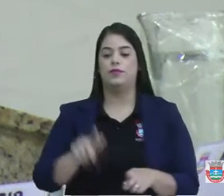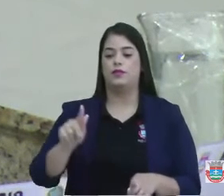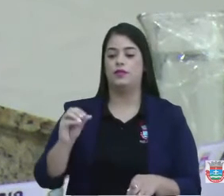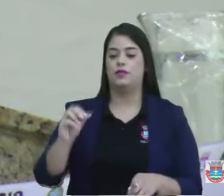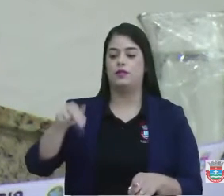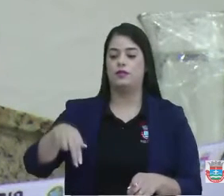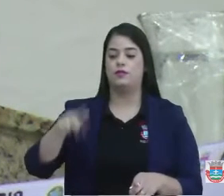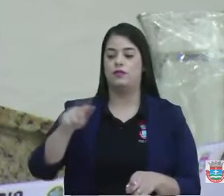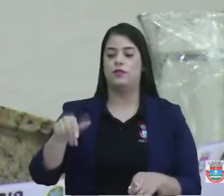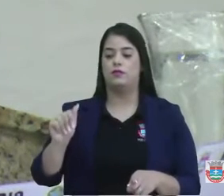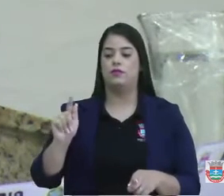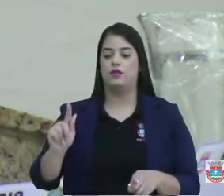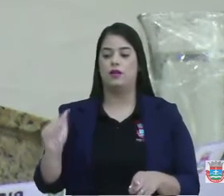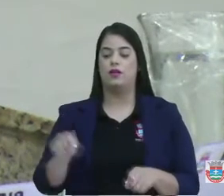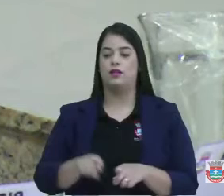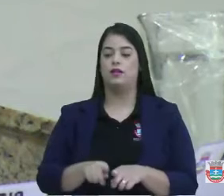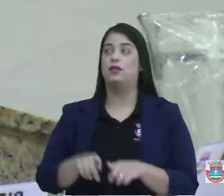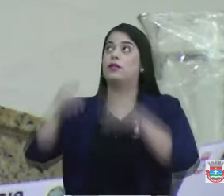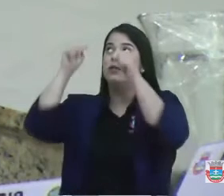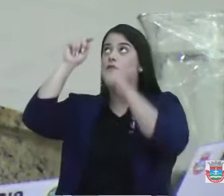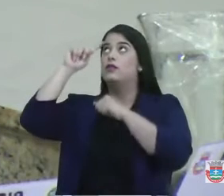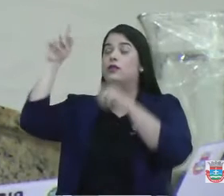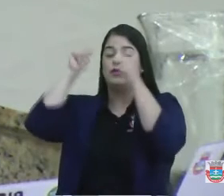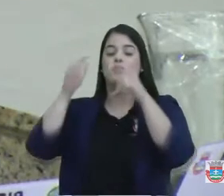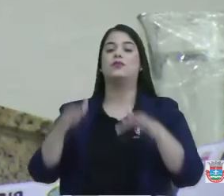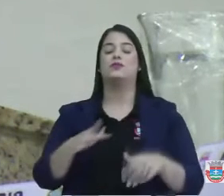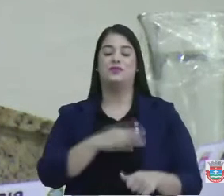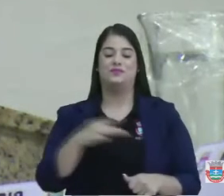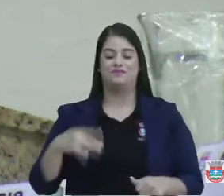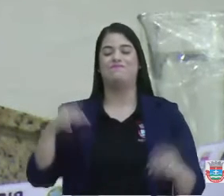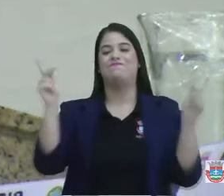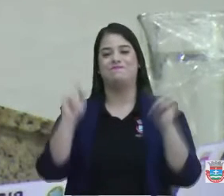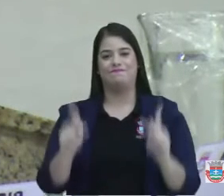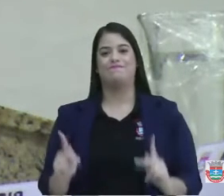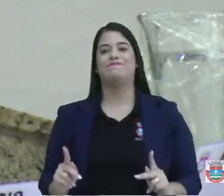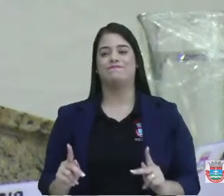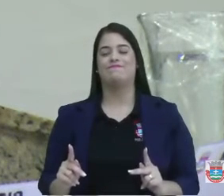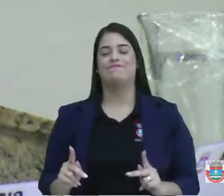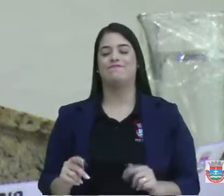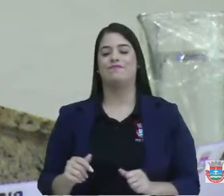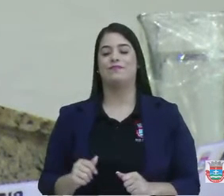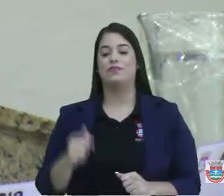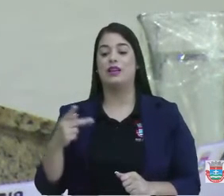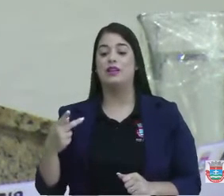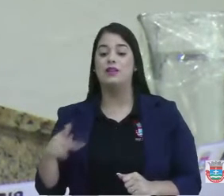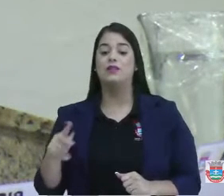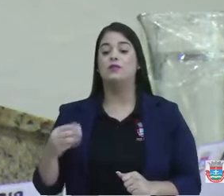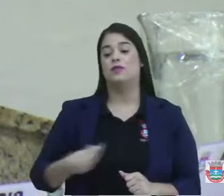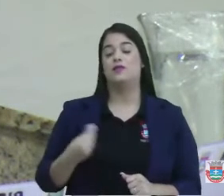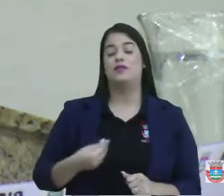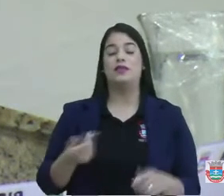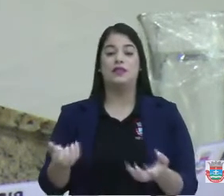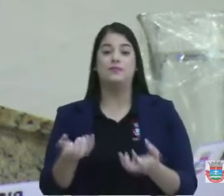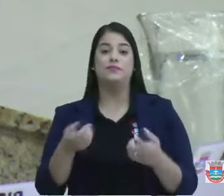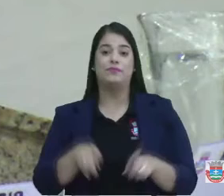Gonzaguinha Sintra que Deus abençoe vocês grandemente dê muita saúde e paz e Livramento em seu caminhar e quero